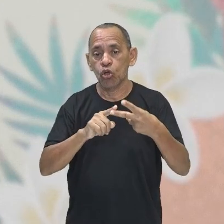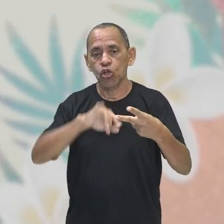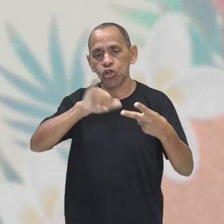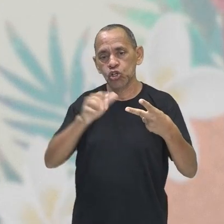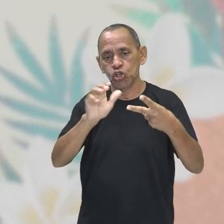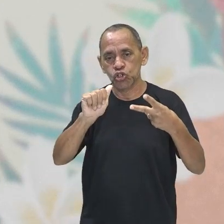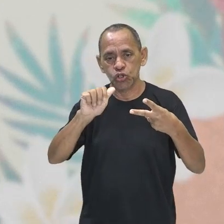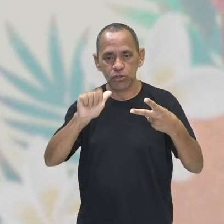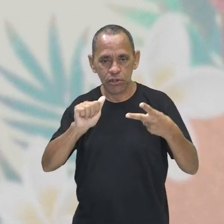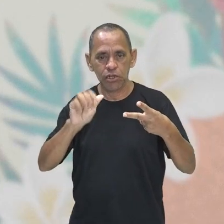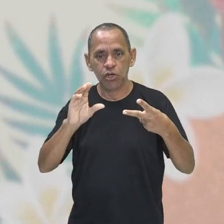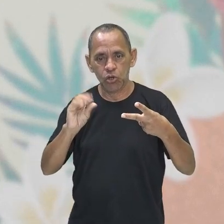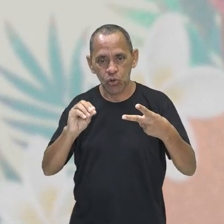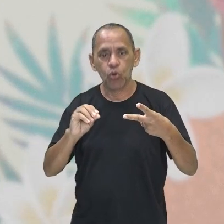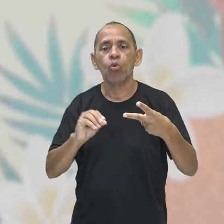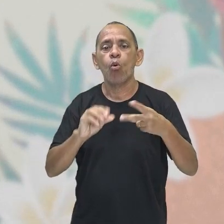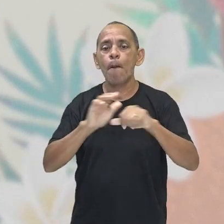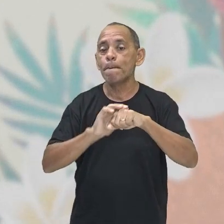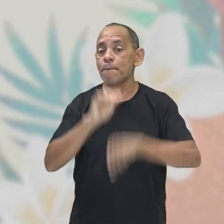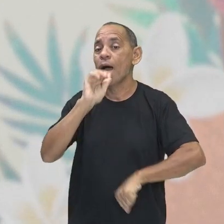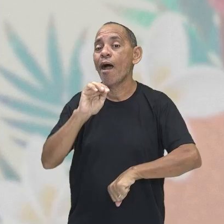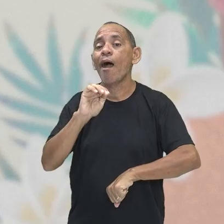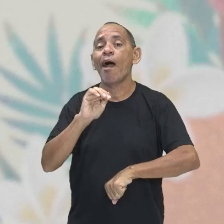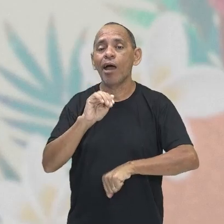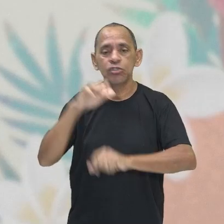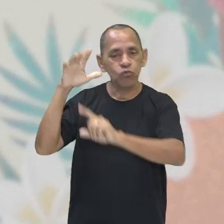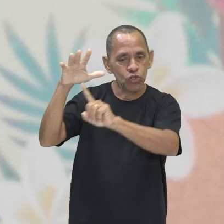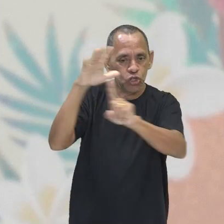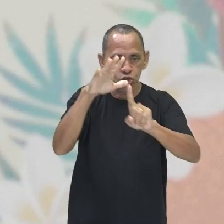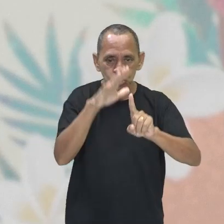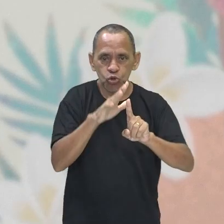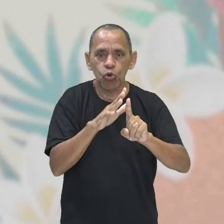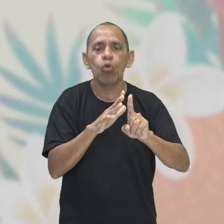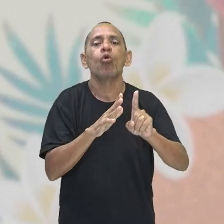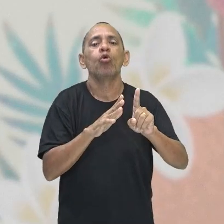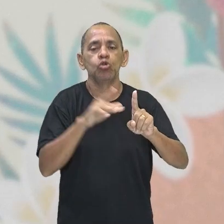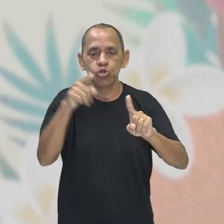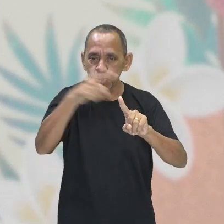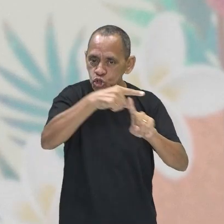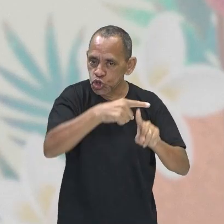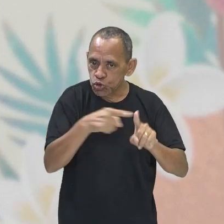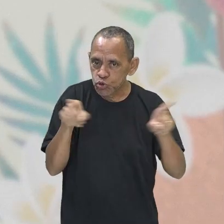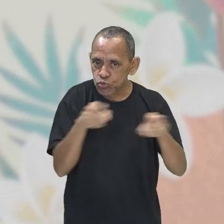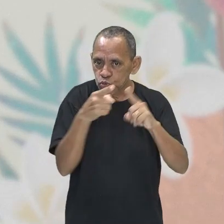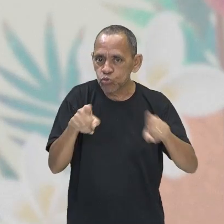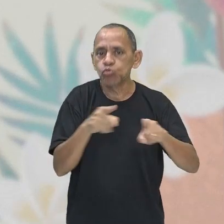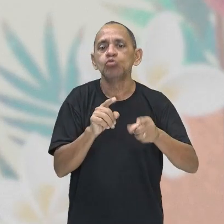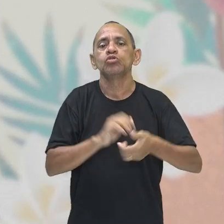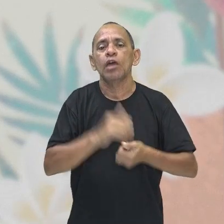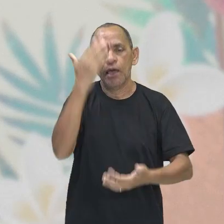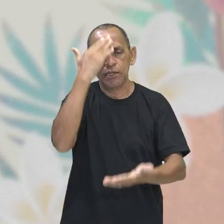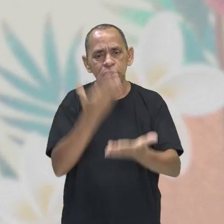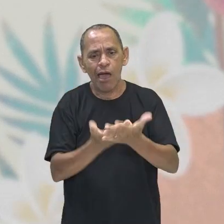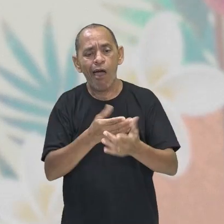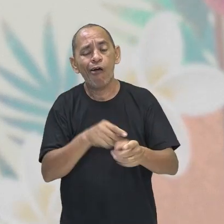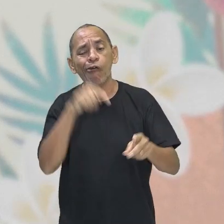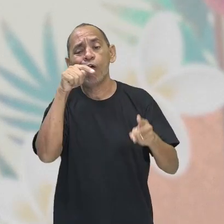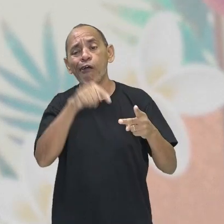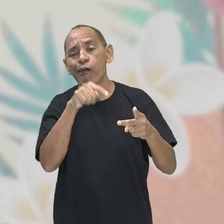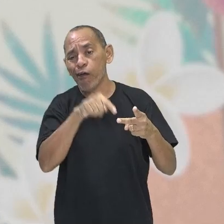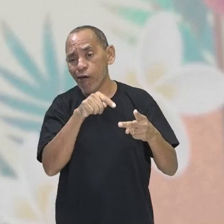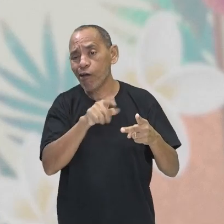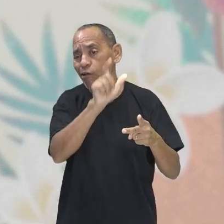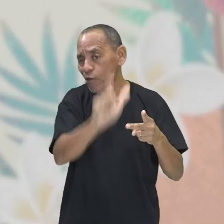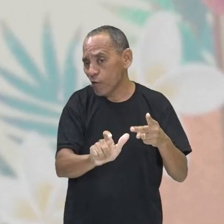Gilberto, foi um dos maiores expoentes da bossa nova no Brasil. Considerado pioneiro nessa vertente,